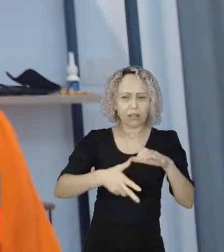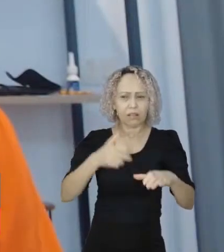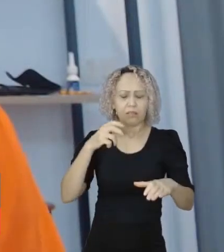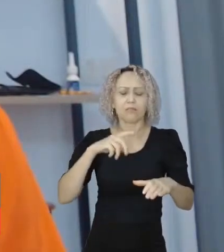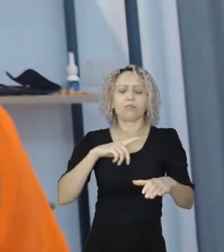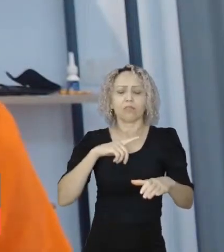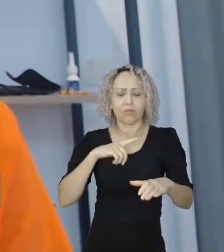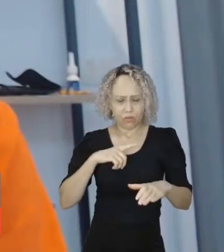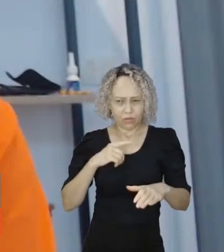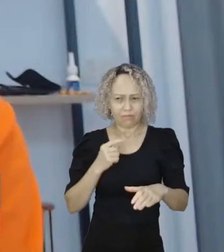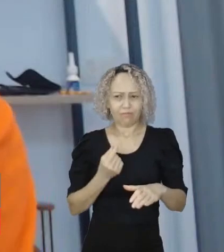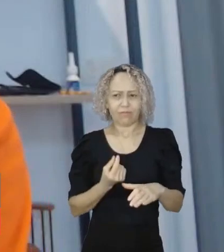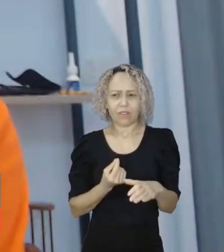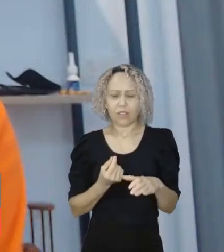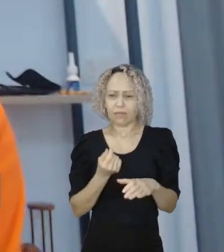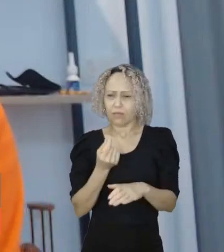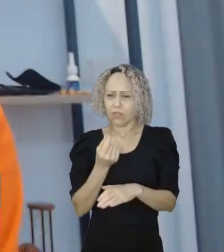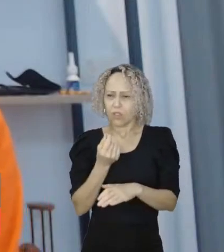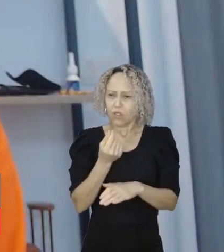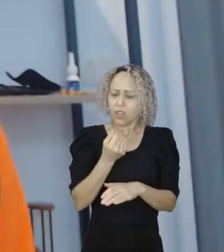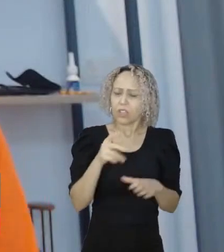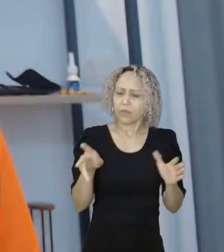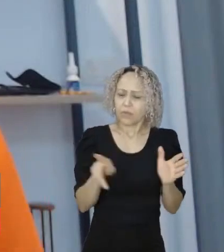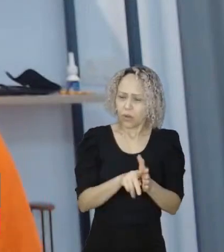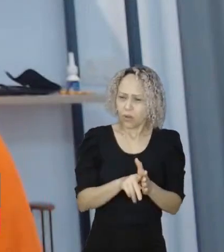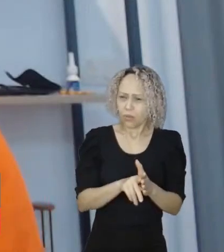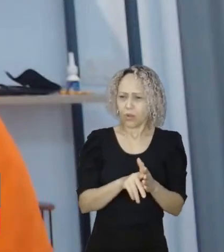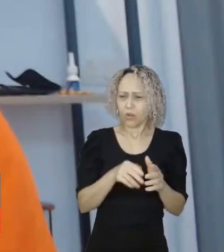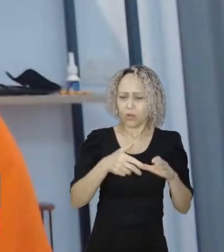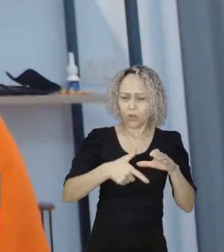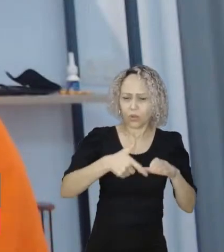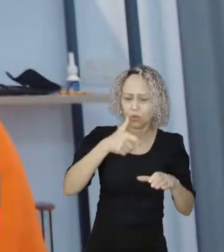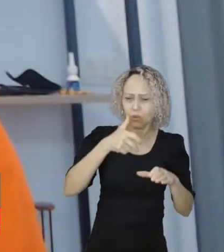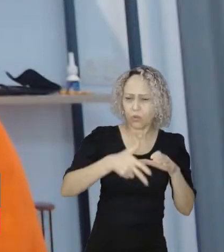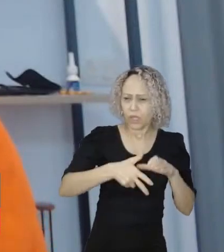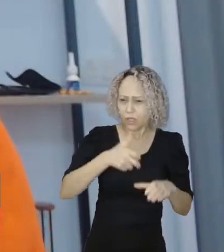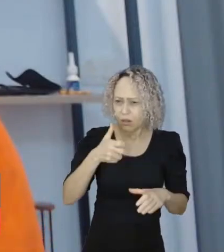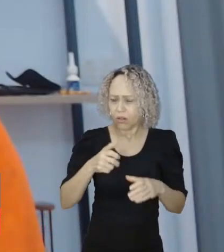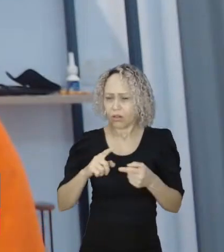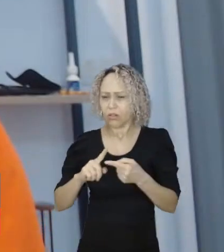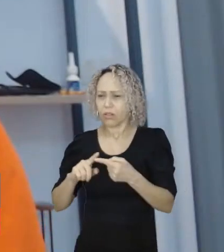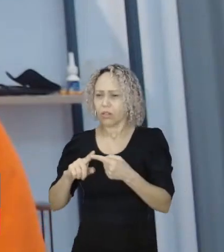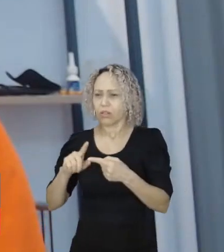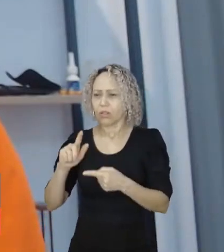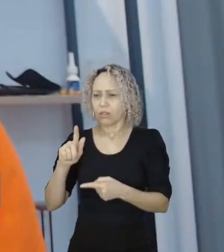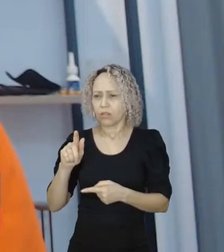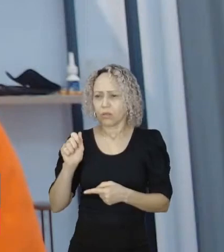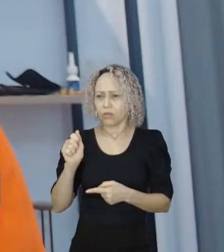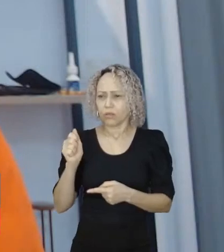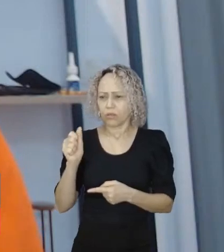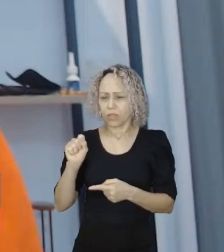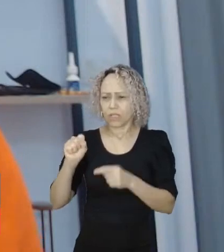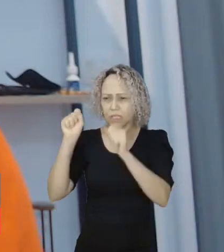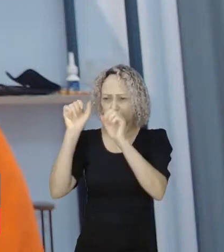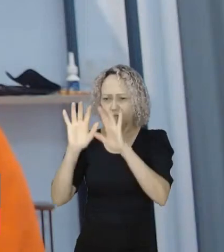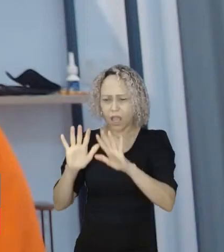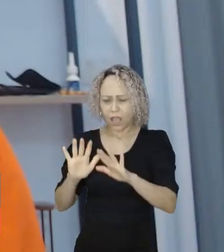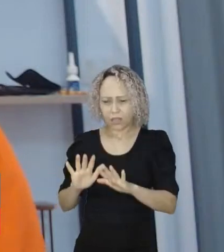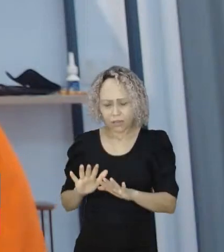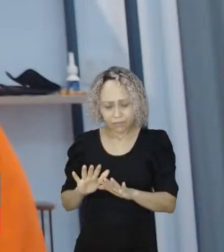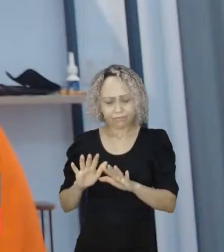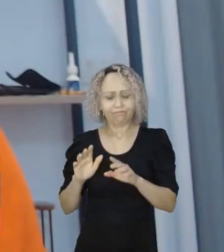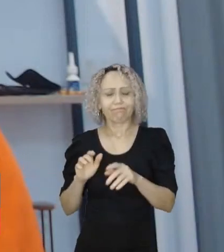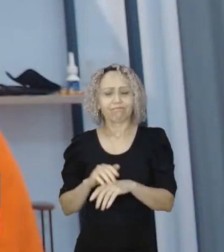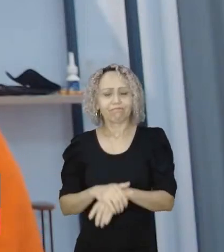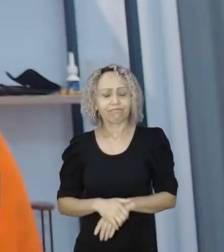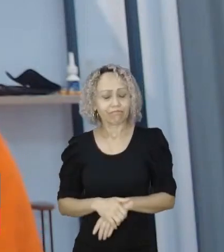gás para fazer investimentos em outras áreas. Então, essa nova gestão da empresa, capitaneada pelo presidente